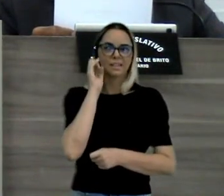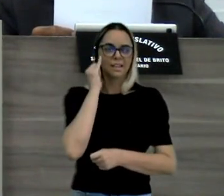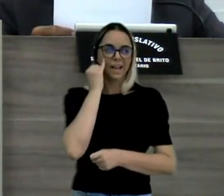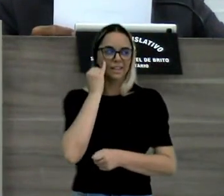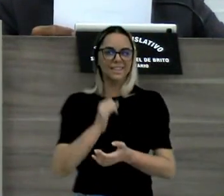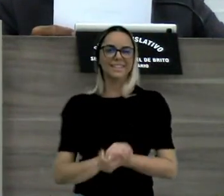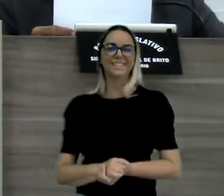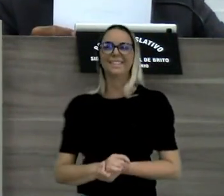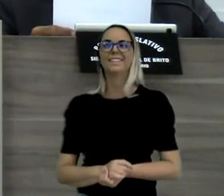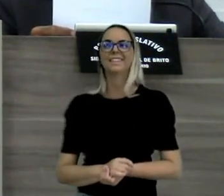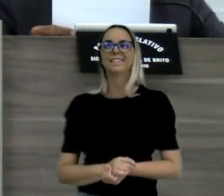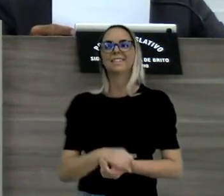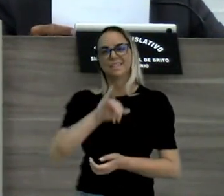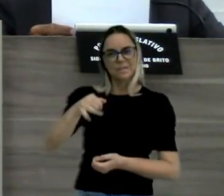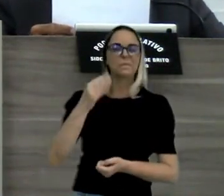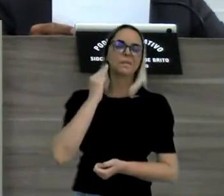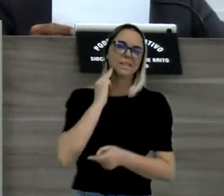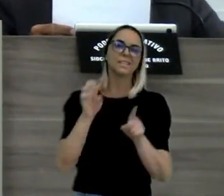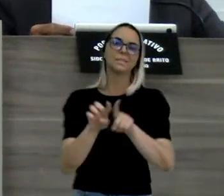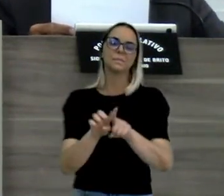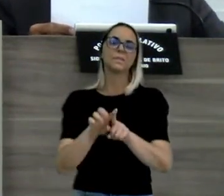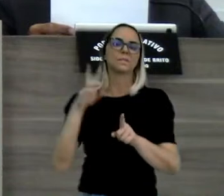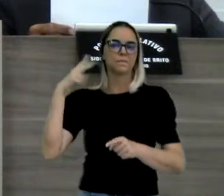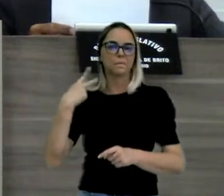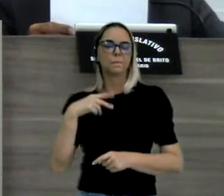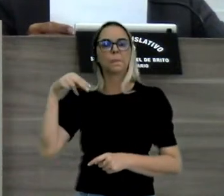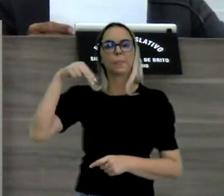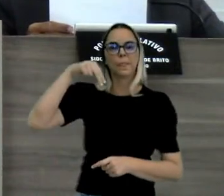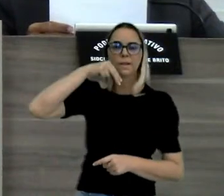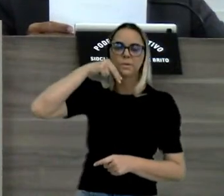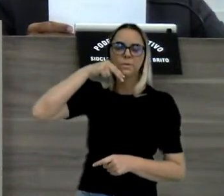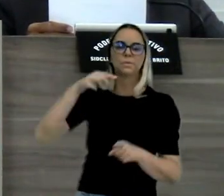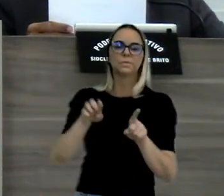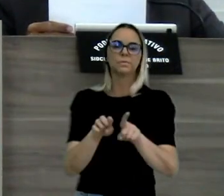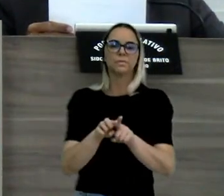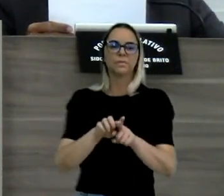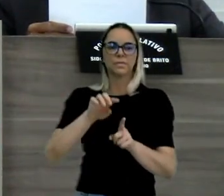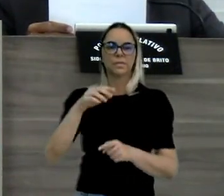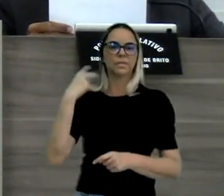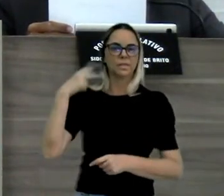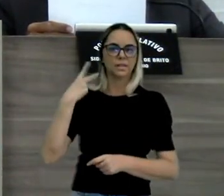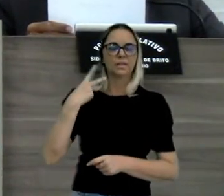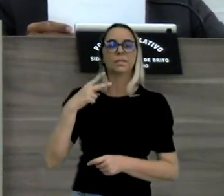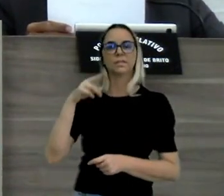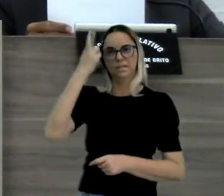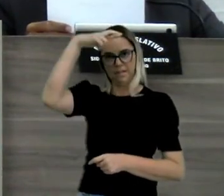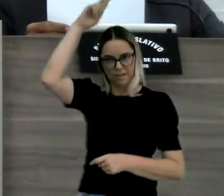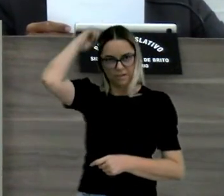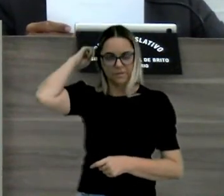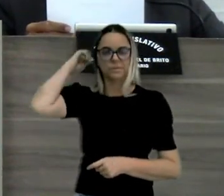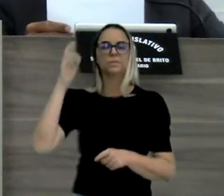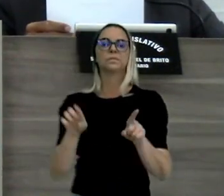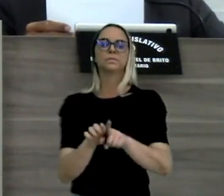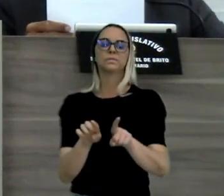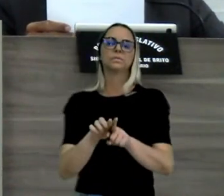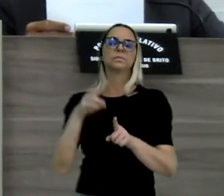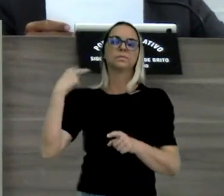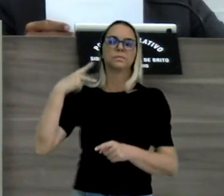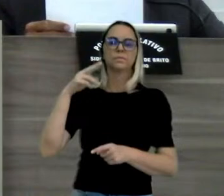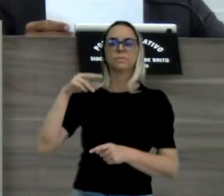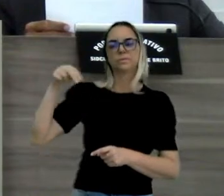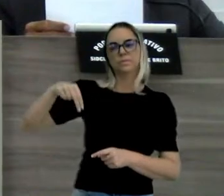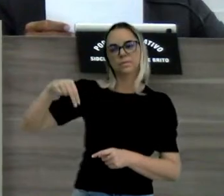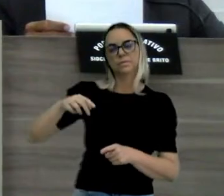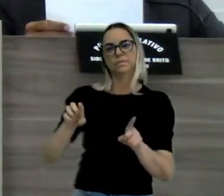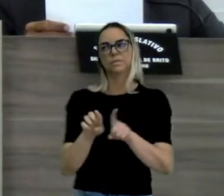Vereador João medeir de Oliveira Vereador José Nilton da Silva Vereador Rinaldo Alexandre Teixeira Pontes Vereador ros